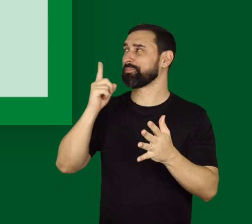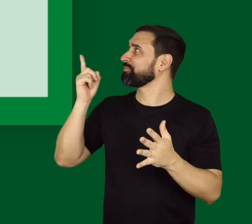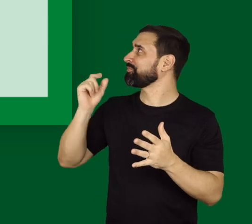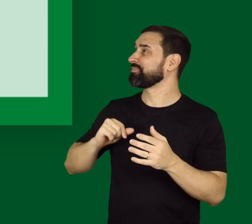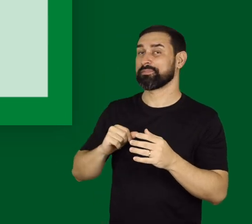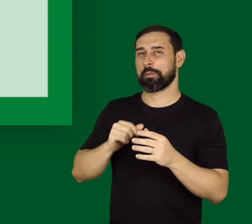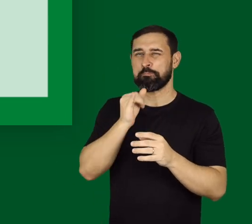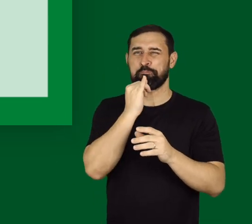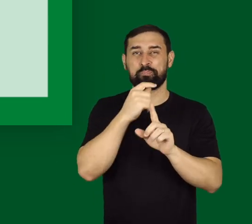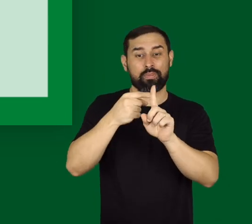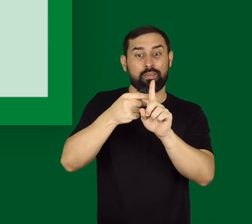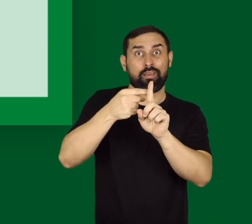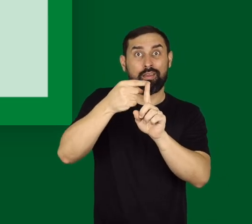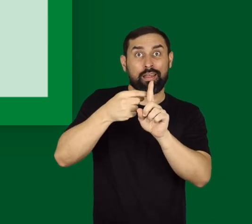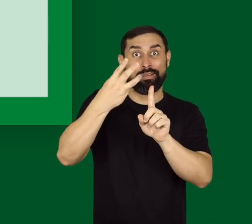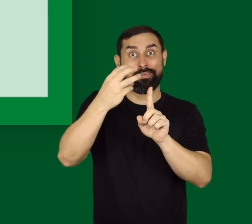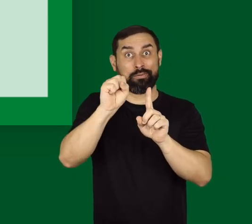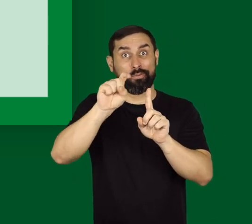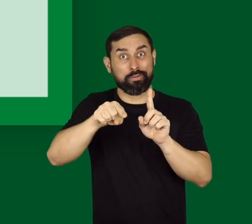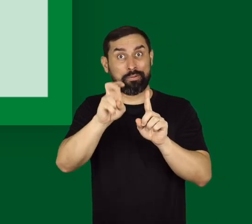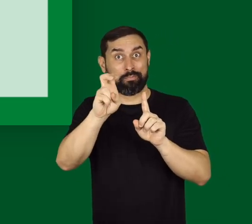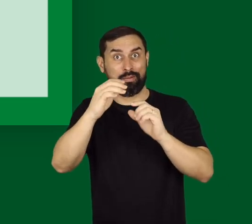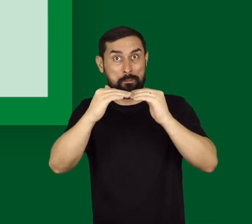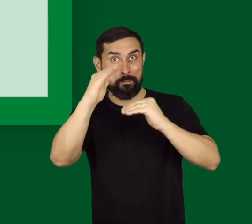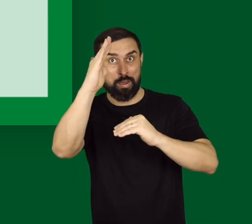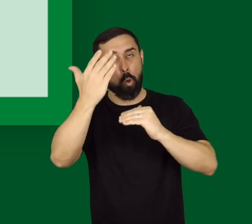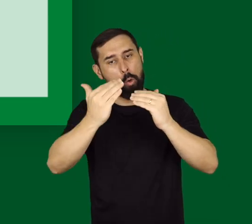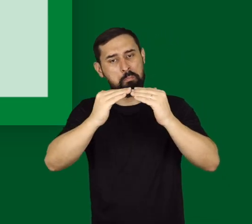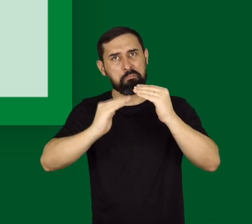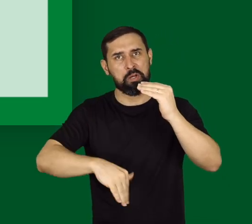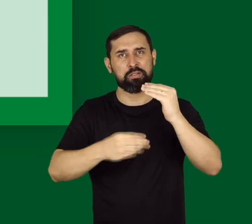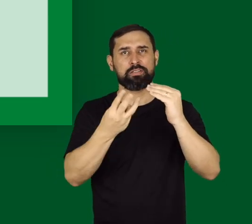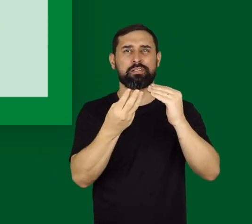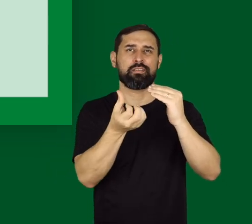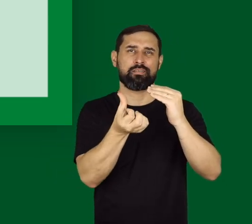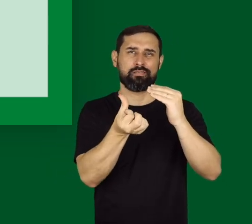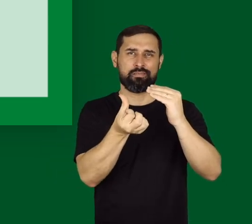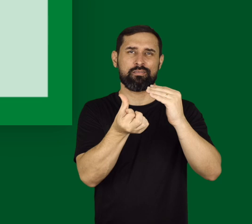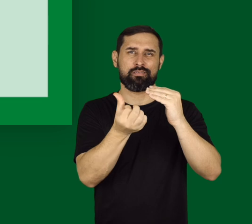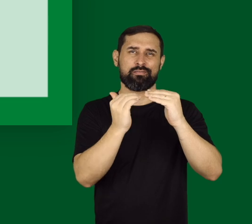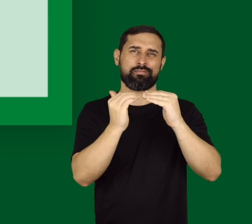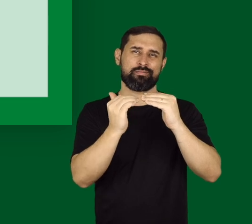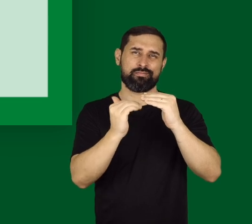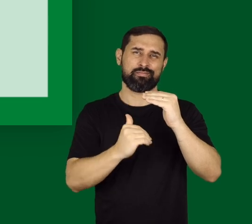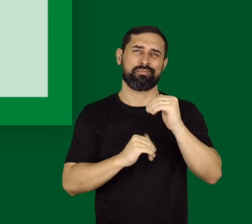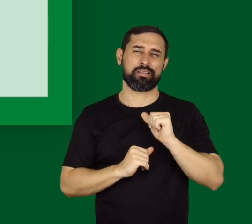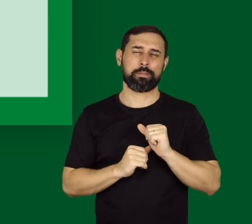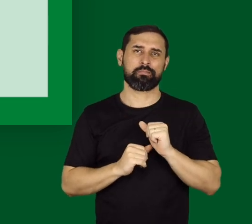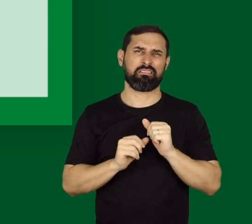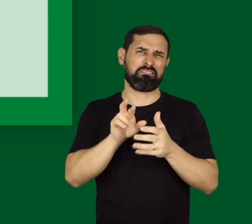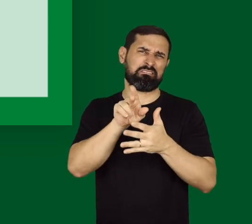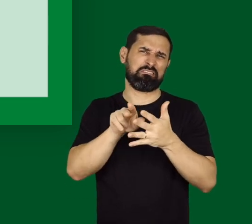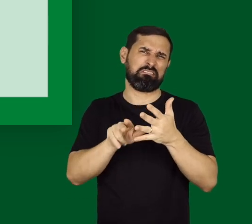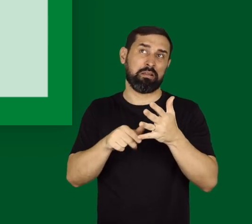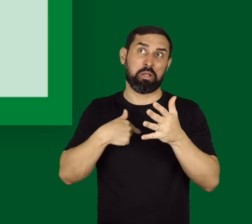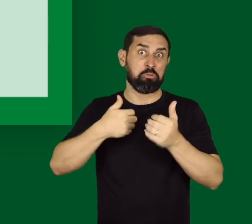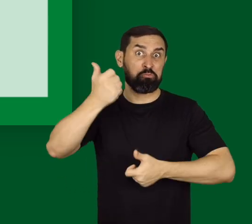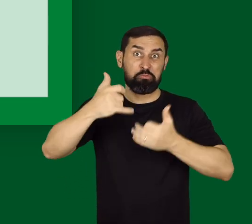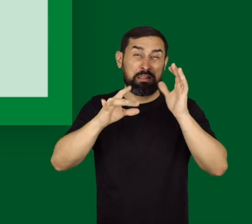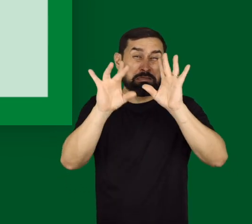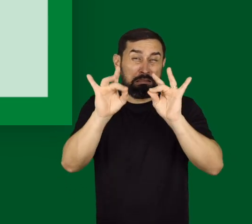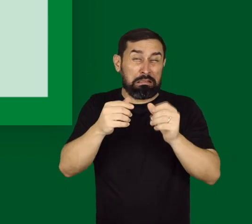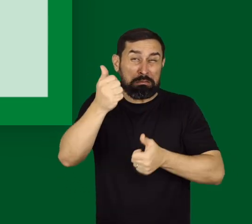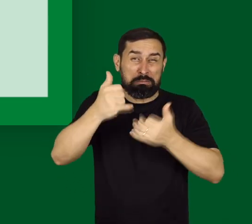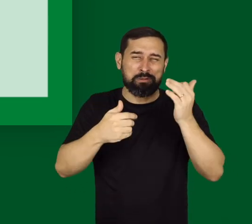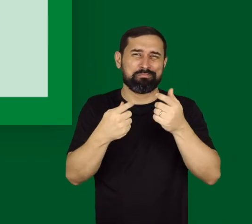tem todos os outros sinais, temperatura central acima de 38,5 ou abaixo de 36 e todos esses aqui que a